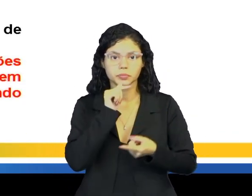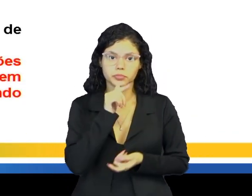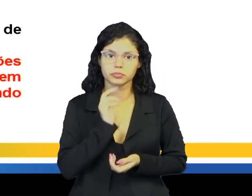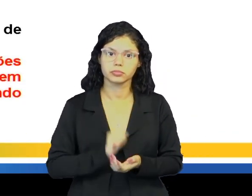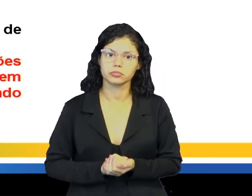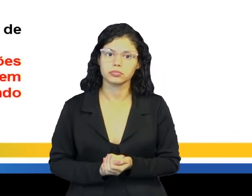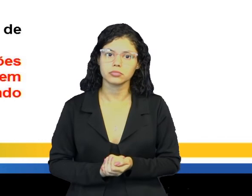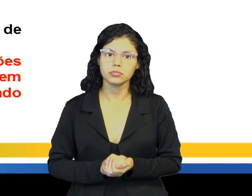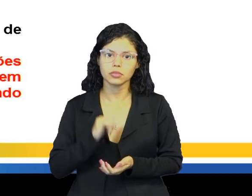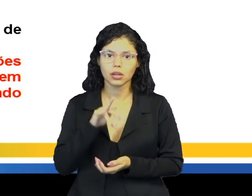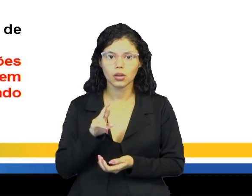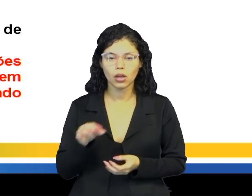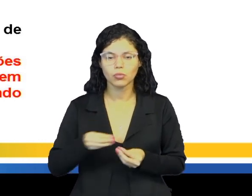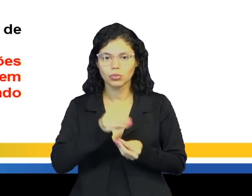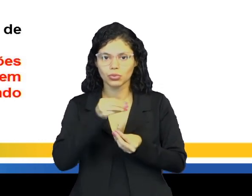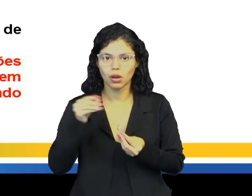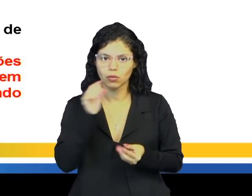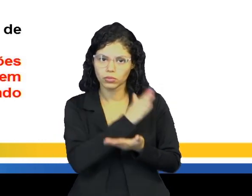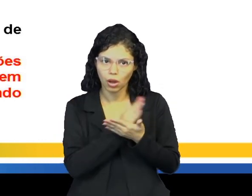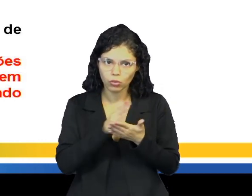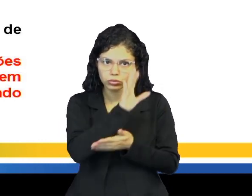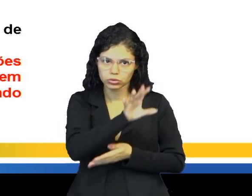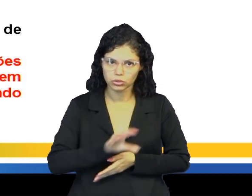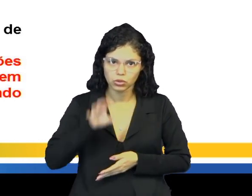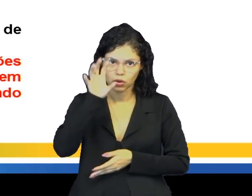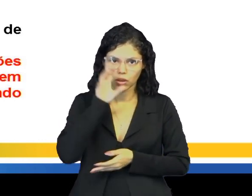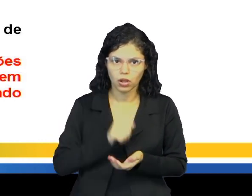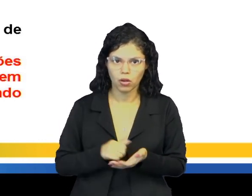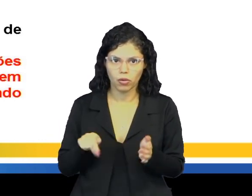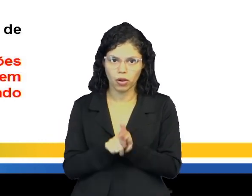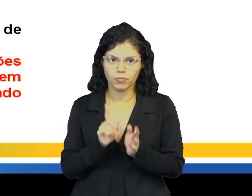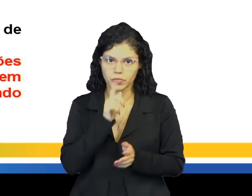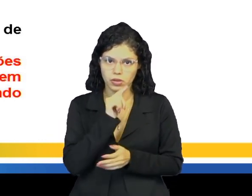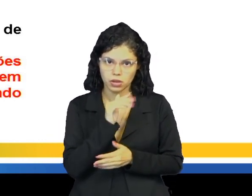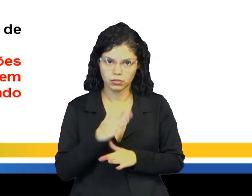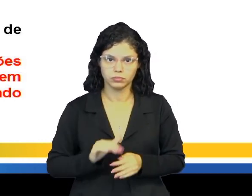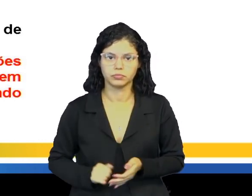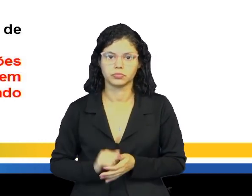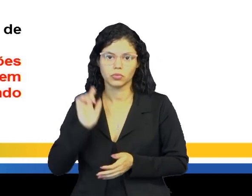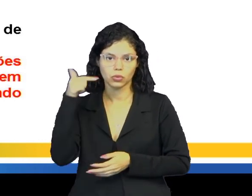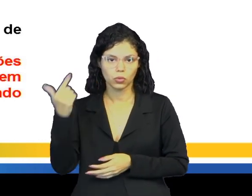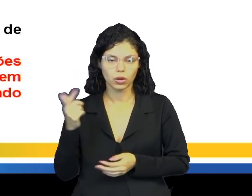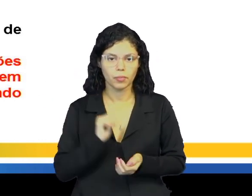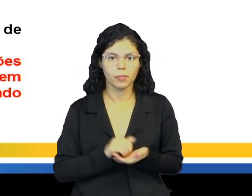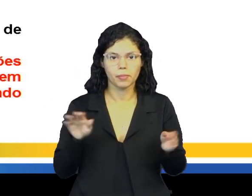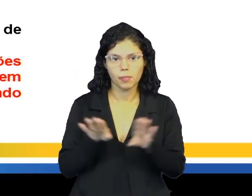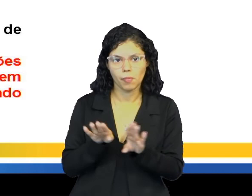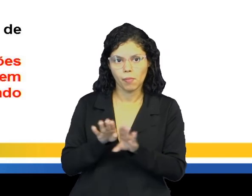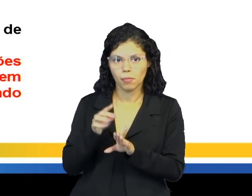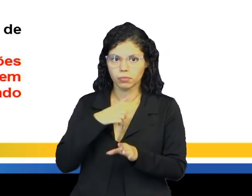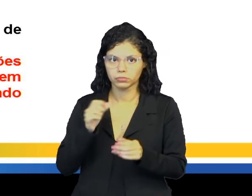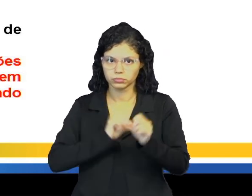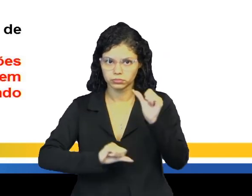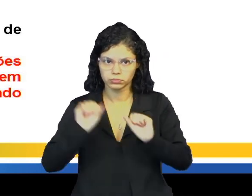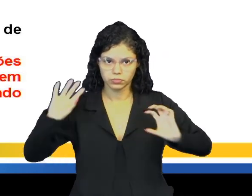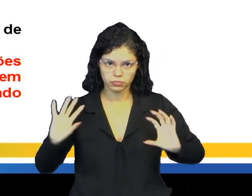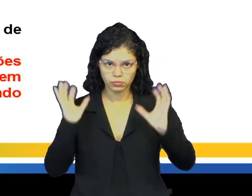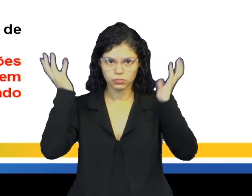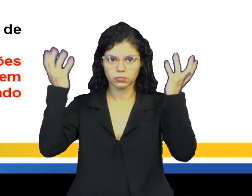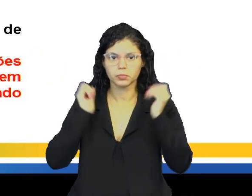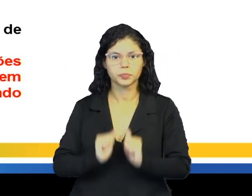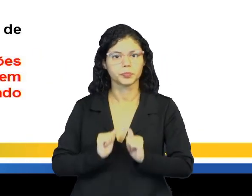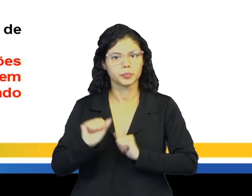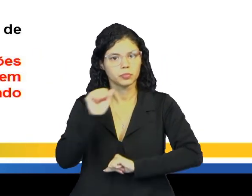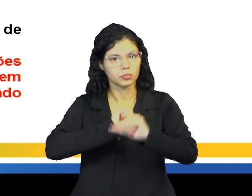Porque a água está irregularmente distribuída. Algumas regiões concentram mais fontes de água do que outras. Também existem mudanças climáticas